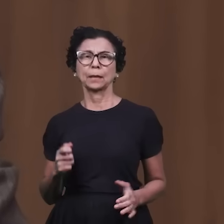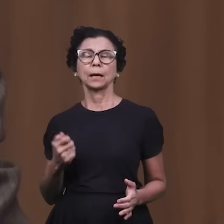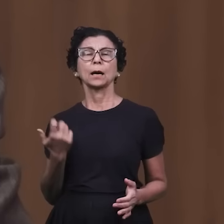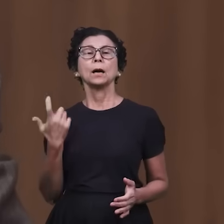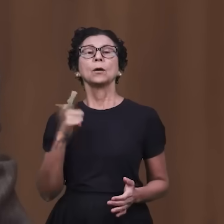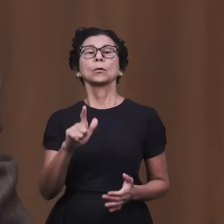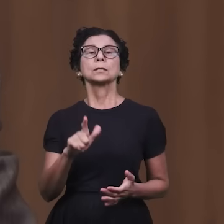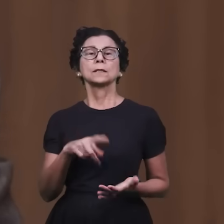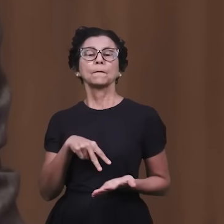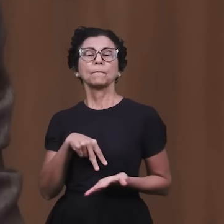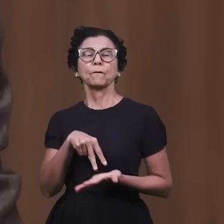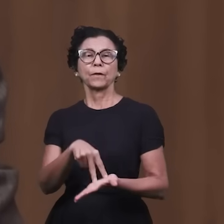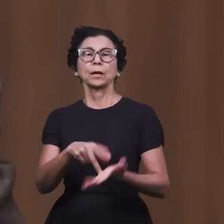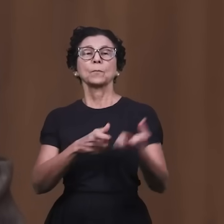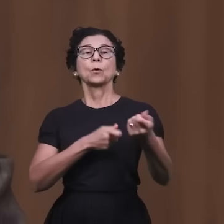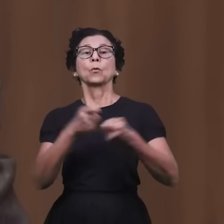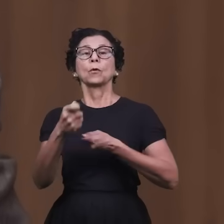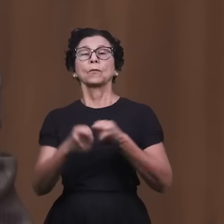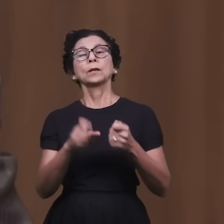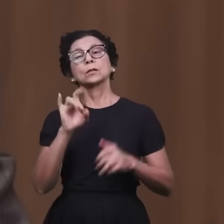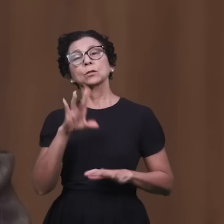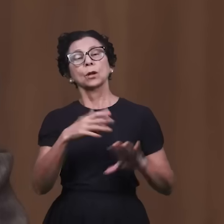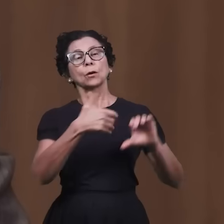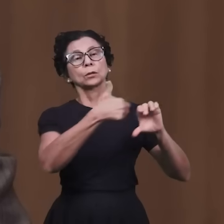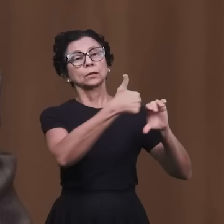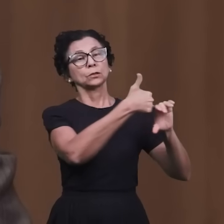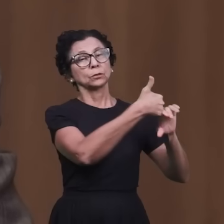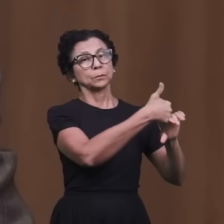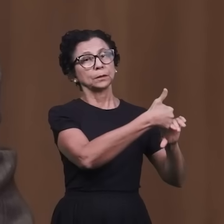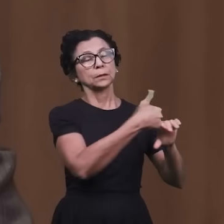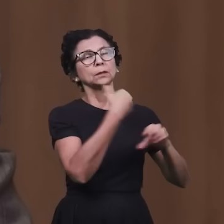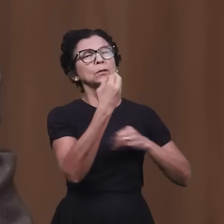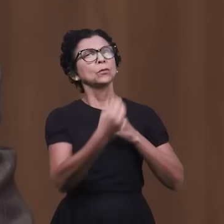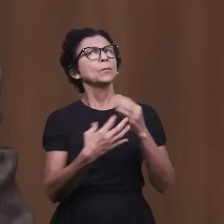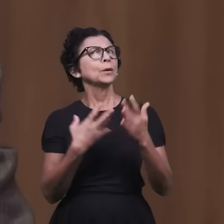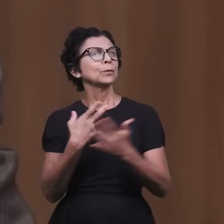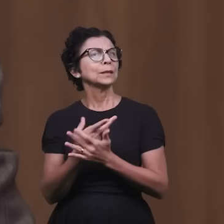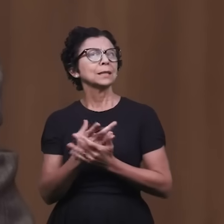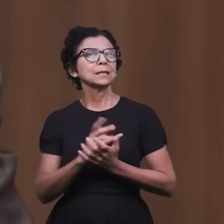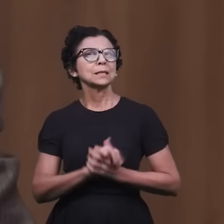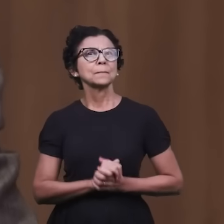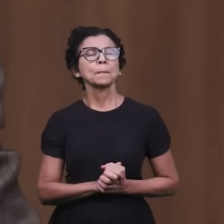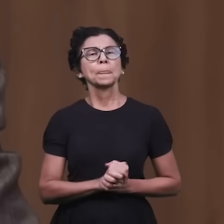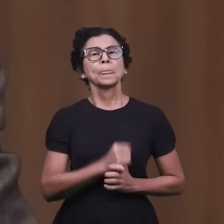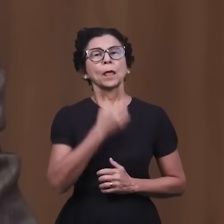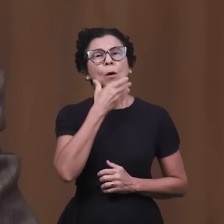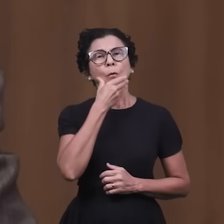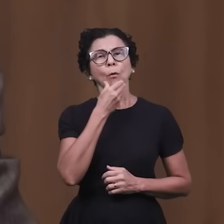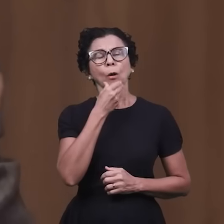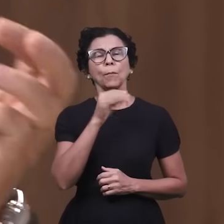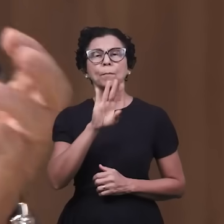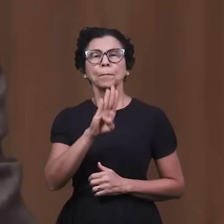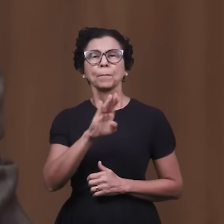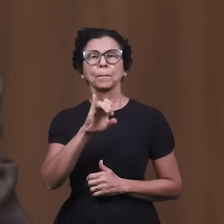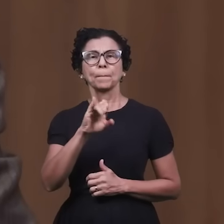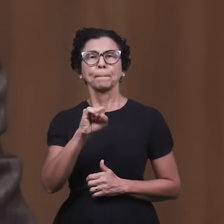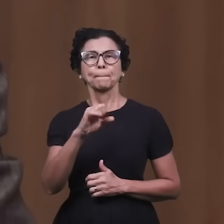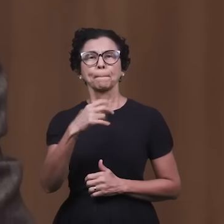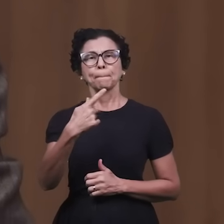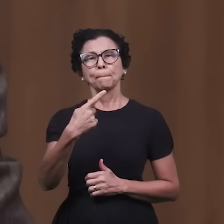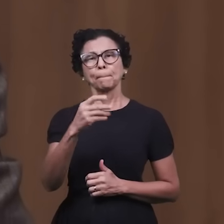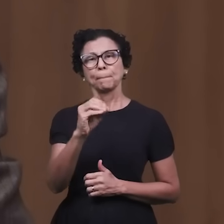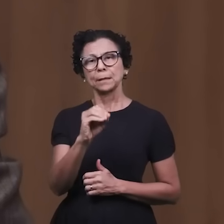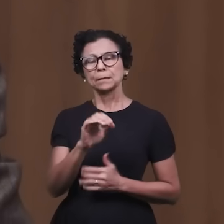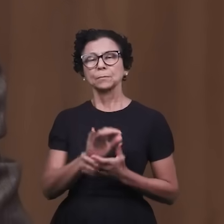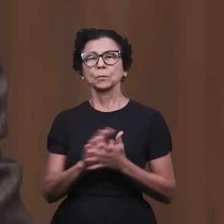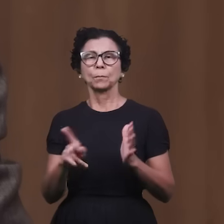era a igreja. Por quê? E como é que eles fizeram isso? Então, eles tinham um mandante que era chamado de bispo, era o bispo de Roma, o